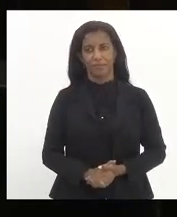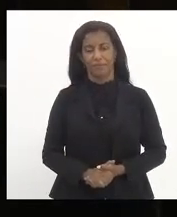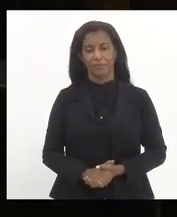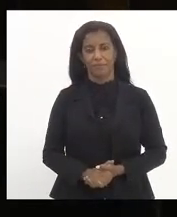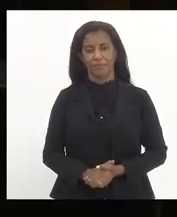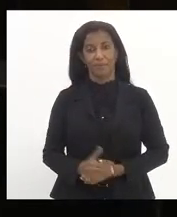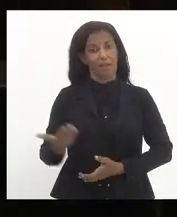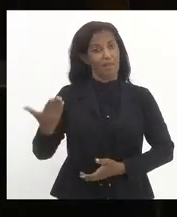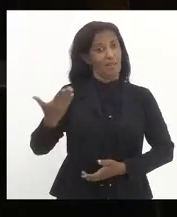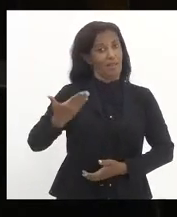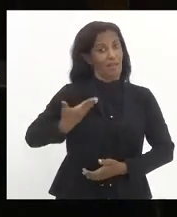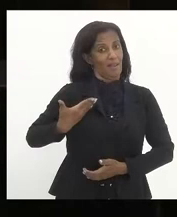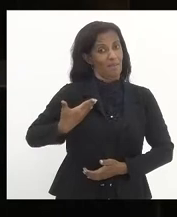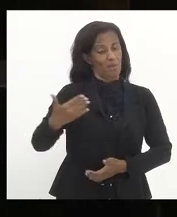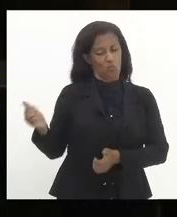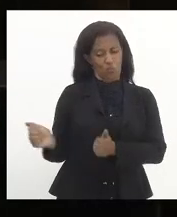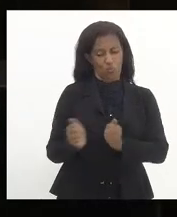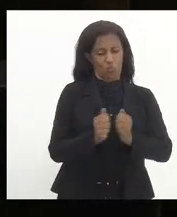companheiro do Pedro Paulo,